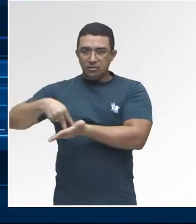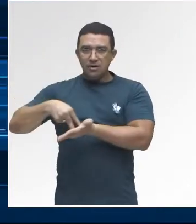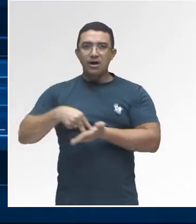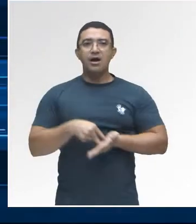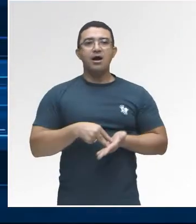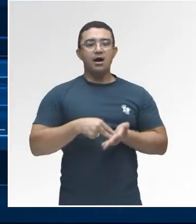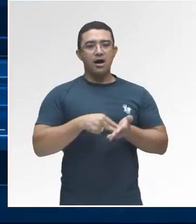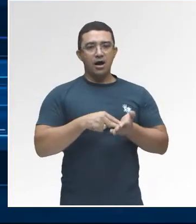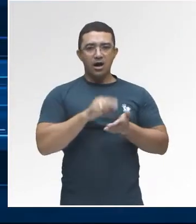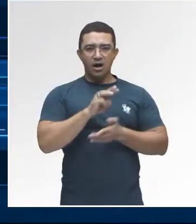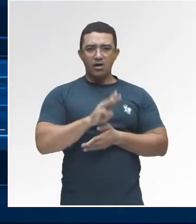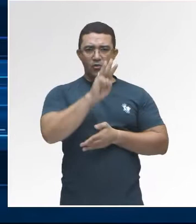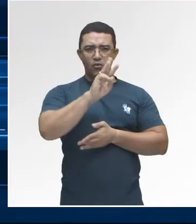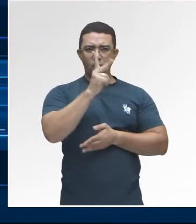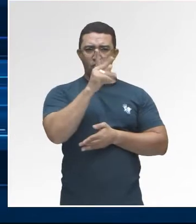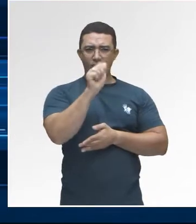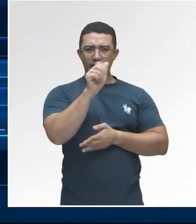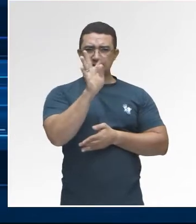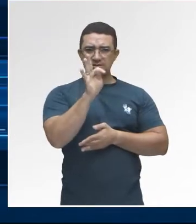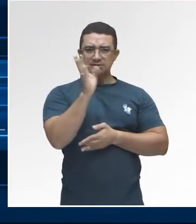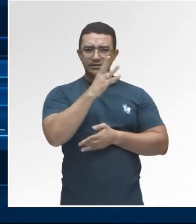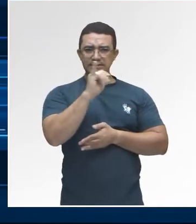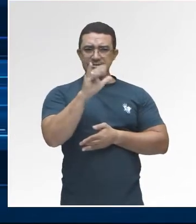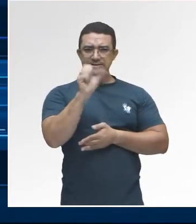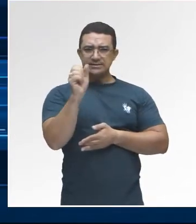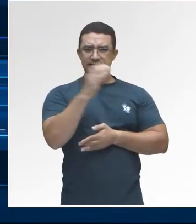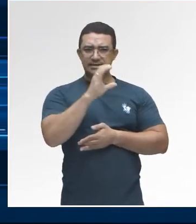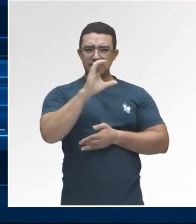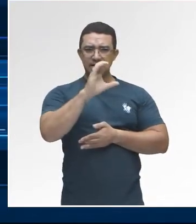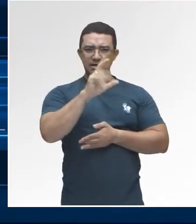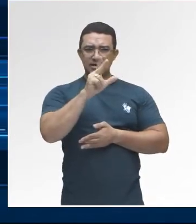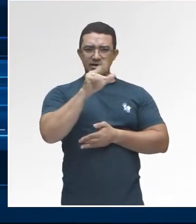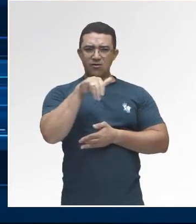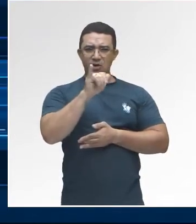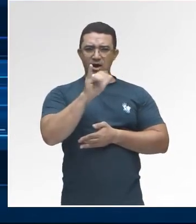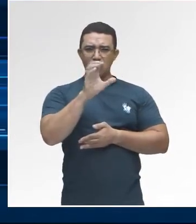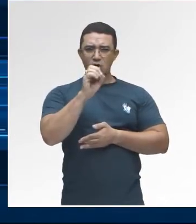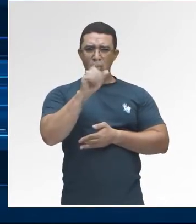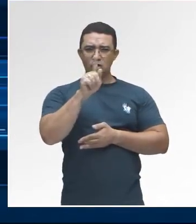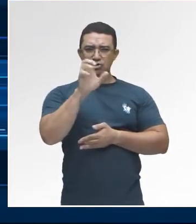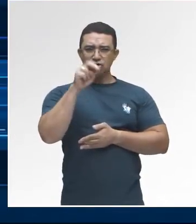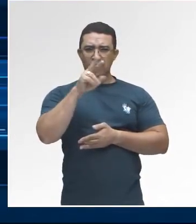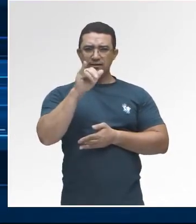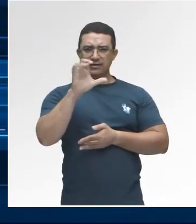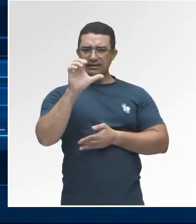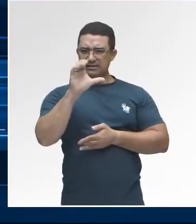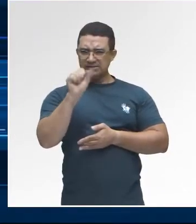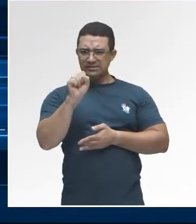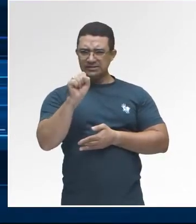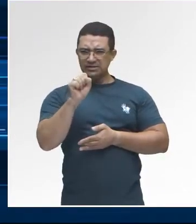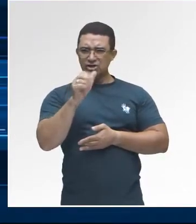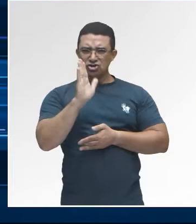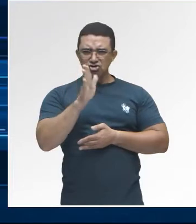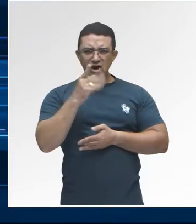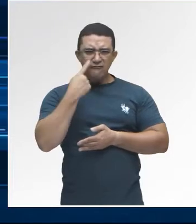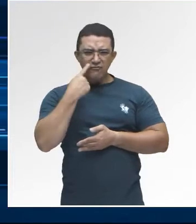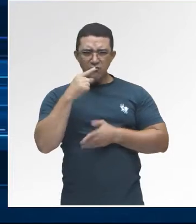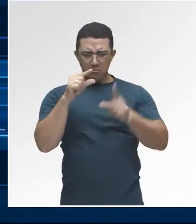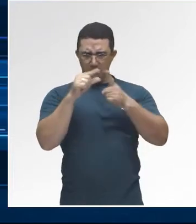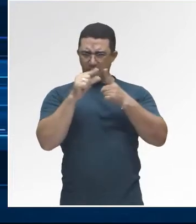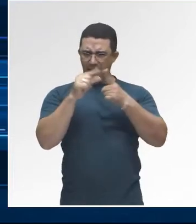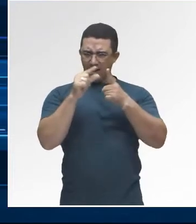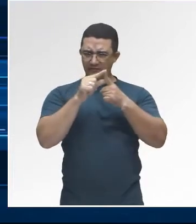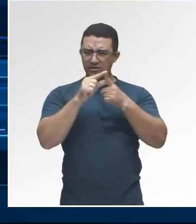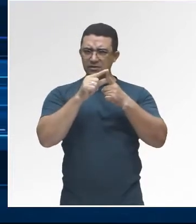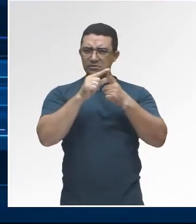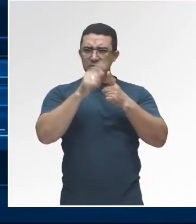is cryogenics? Vocês já ouviram falar nessa palavra, cryogenics? Já viram esse tipo de pessoas